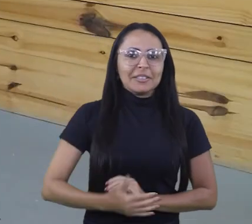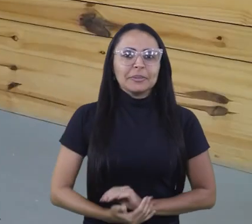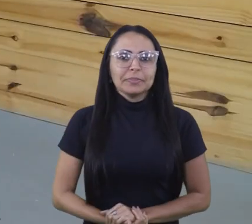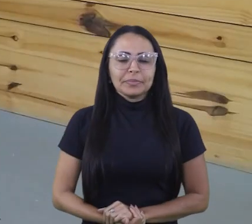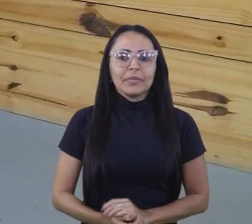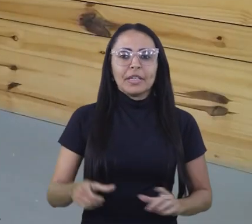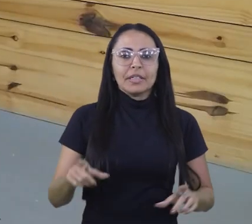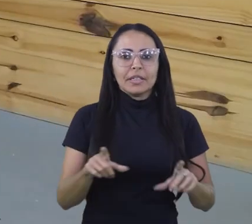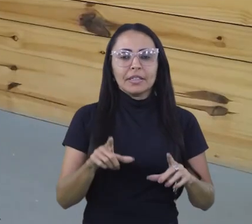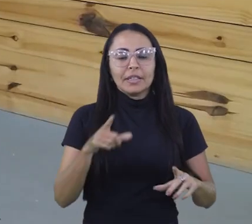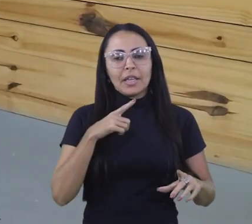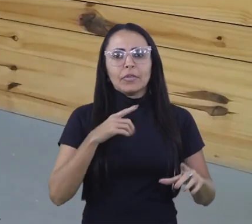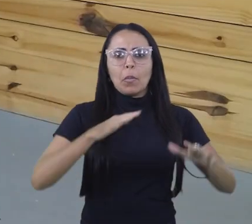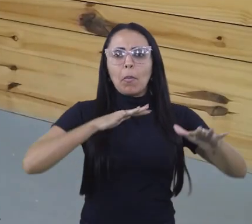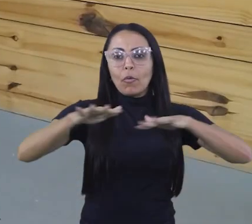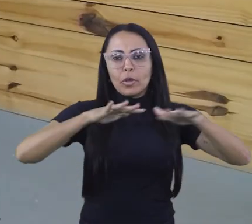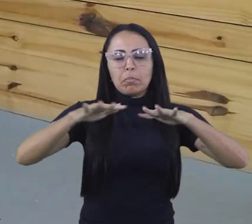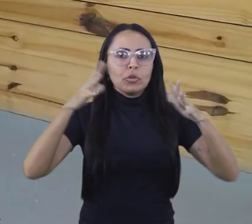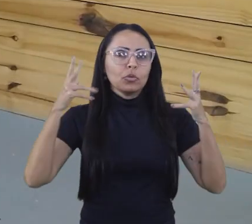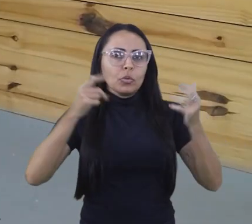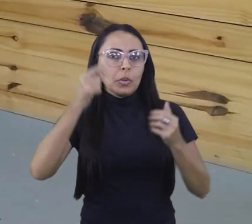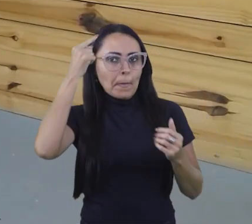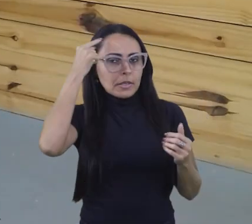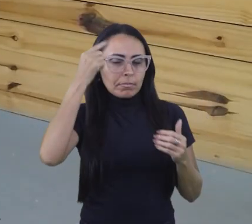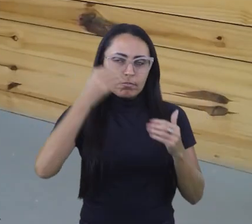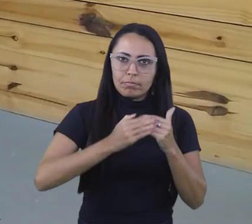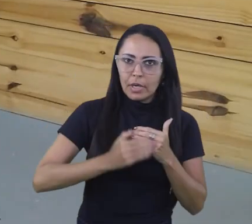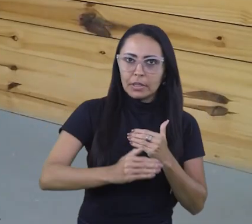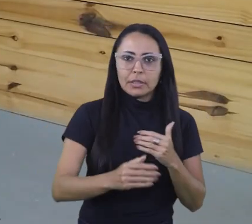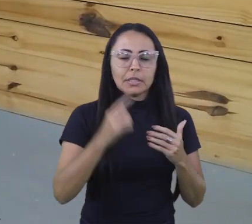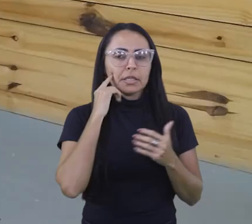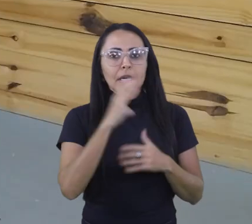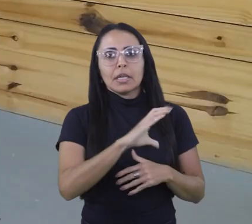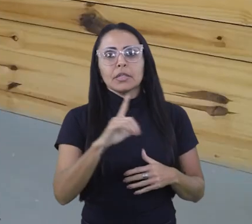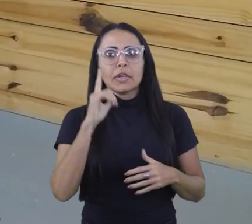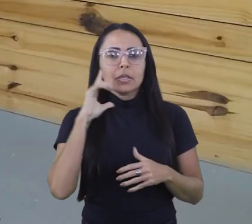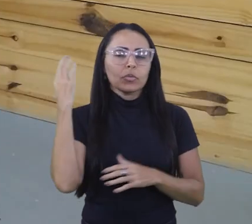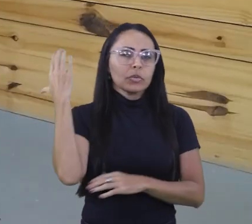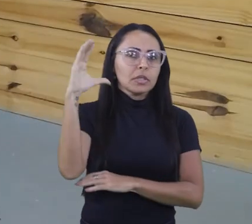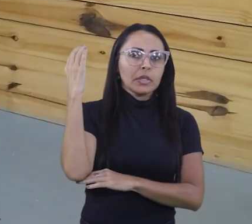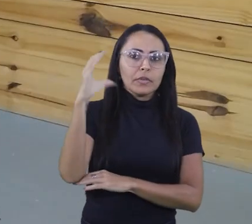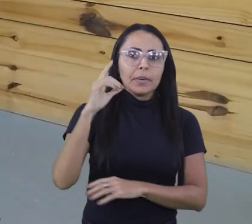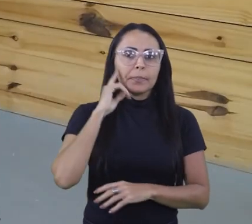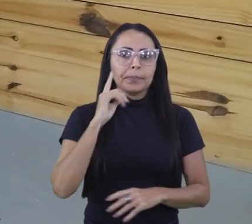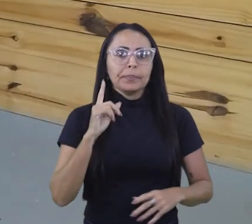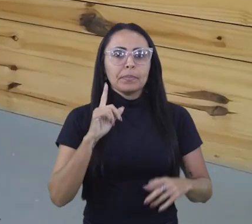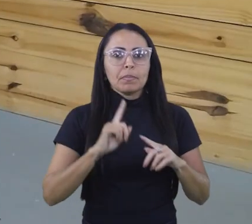e teve todo um movimento ali de se pensar a partir dessas classificações científicas,